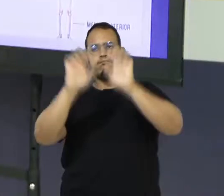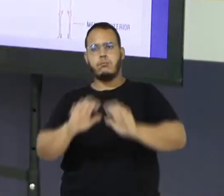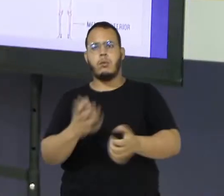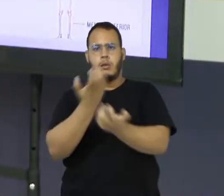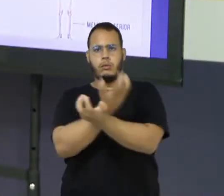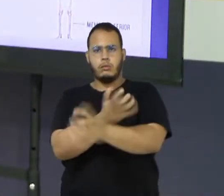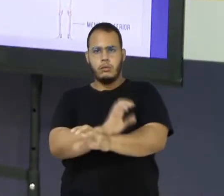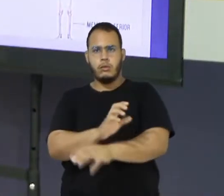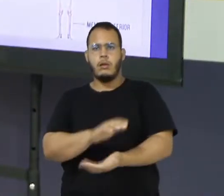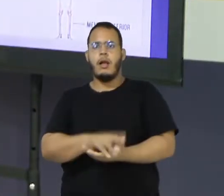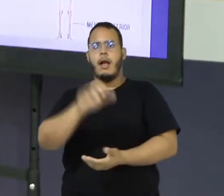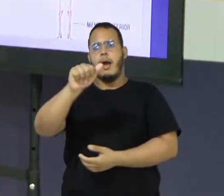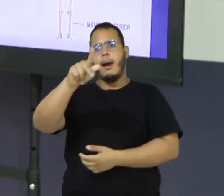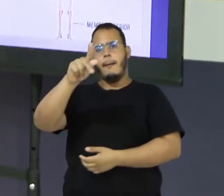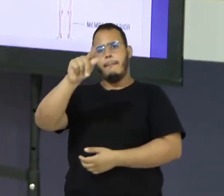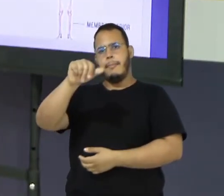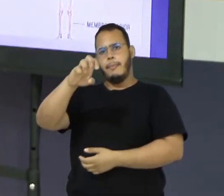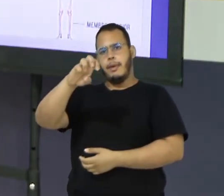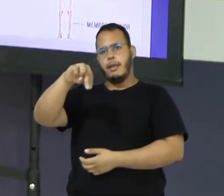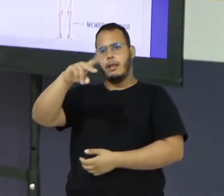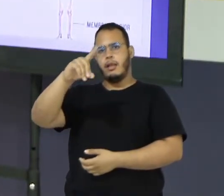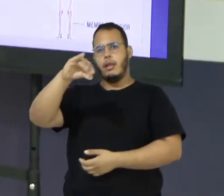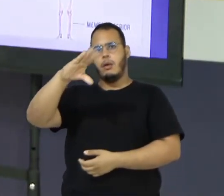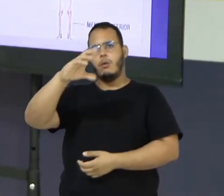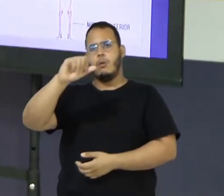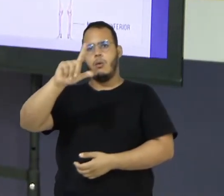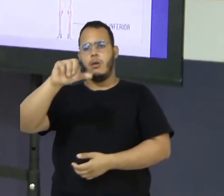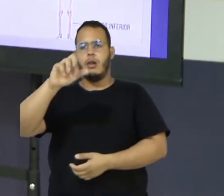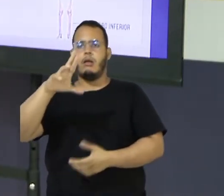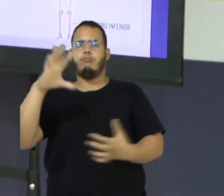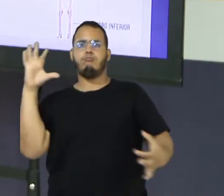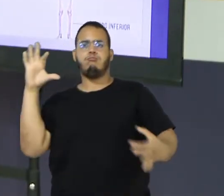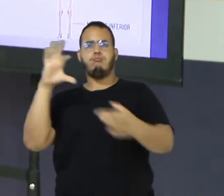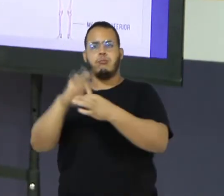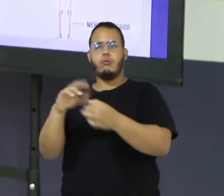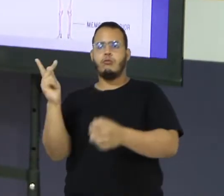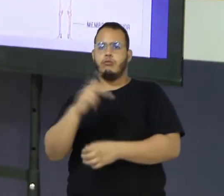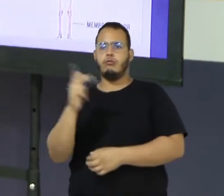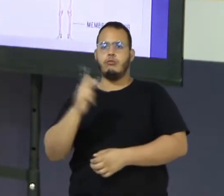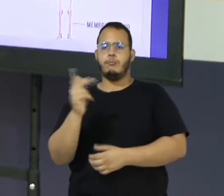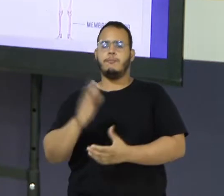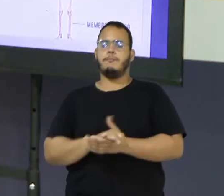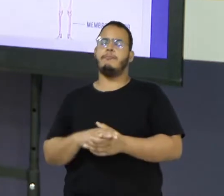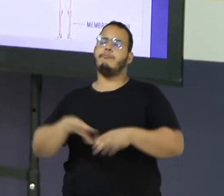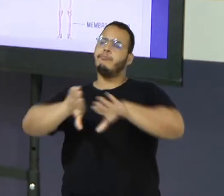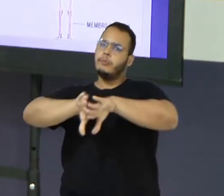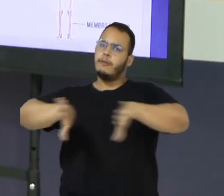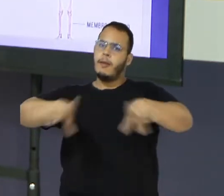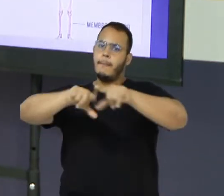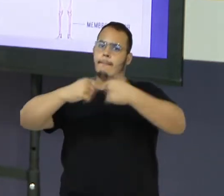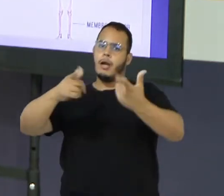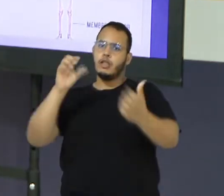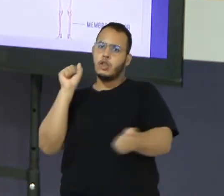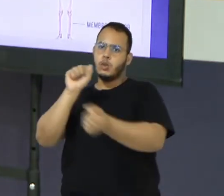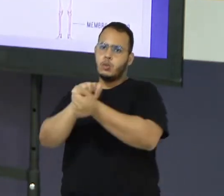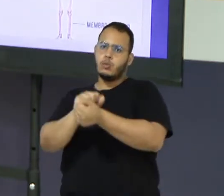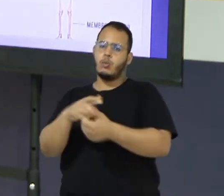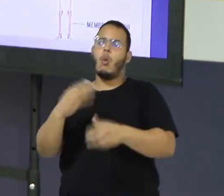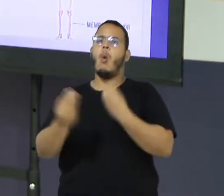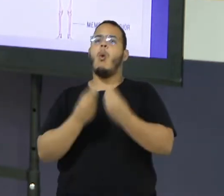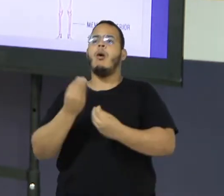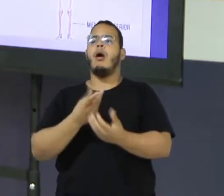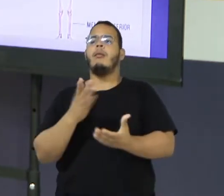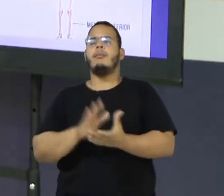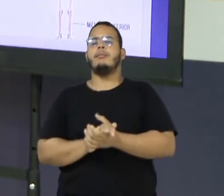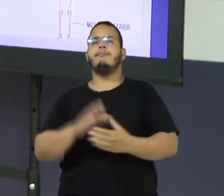É interessante lembrar que esses dois esqueletos, eles estão ligados, certo? Assim, se dividem, mas eles estão juntos. Como? Eles